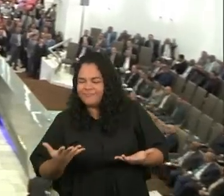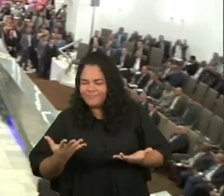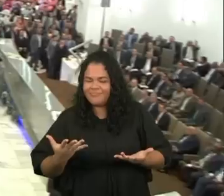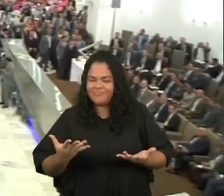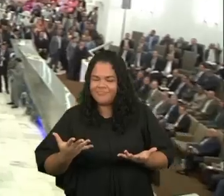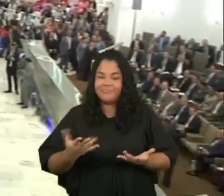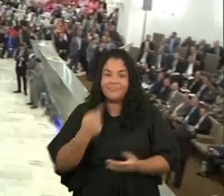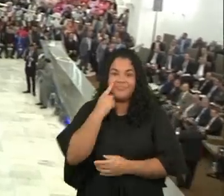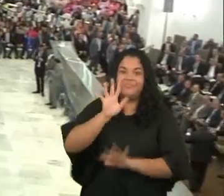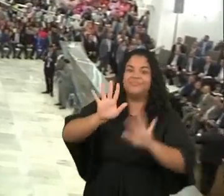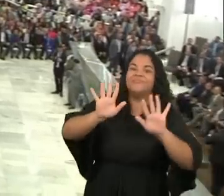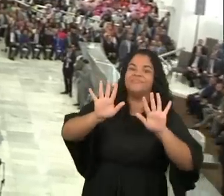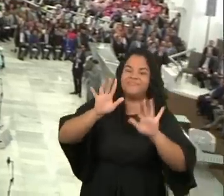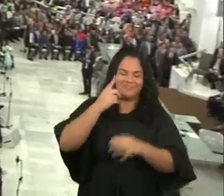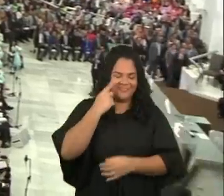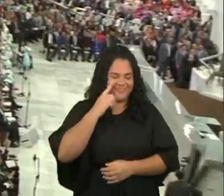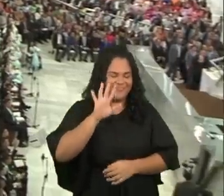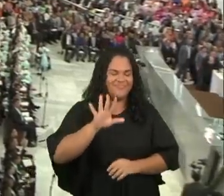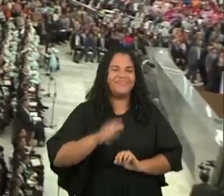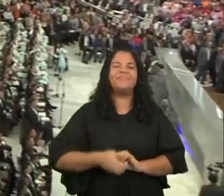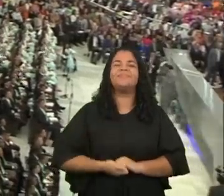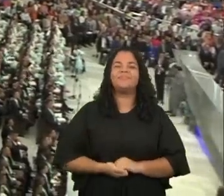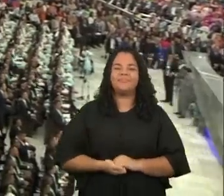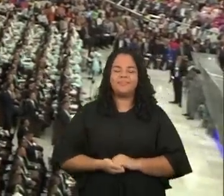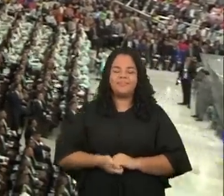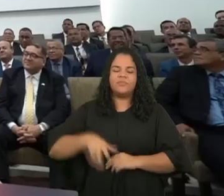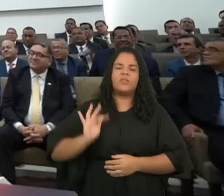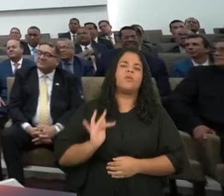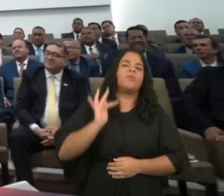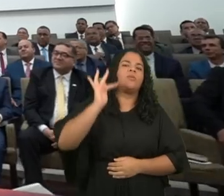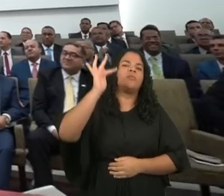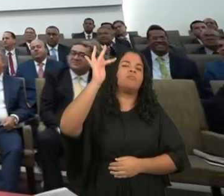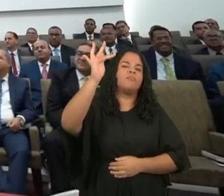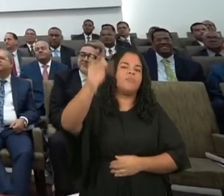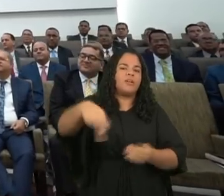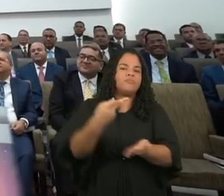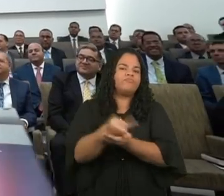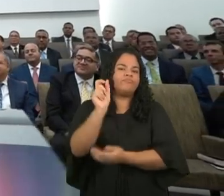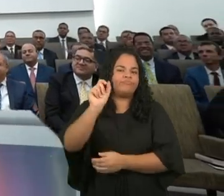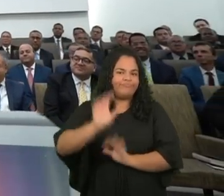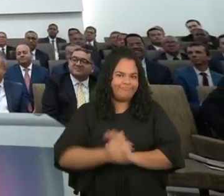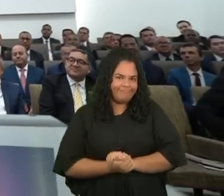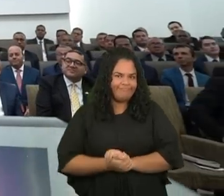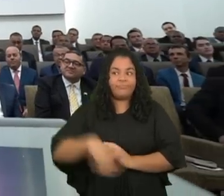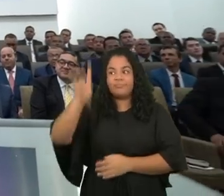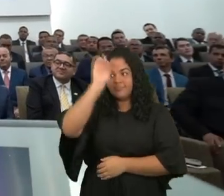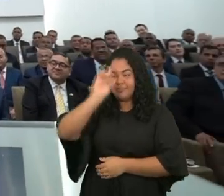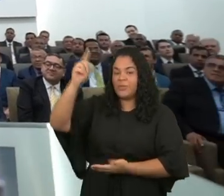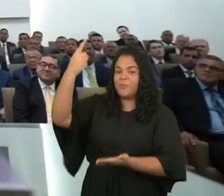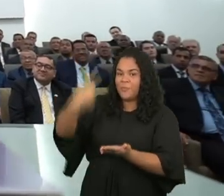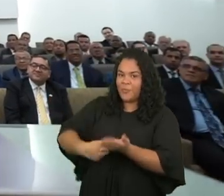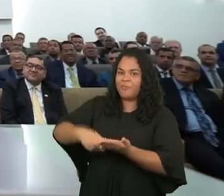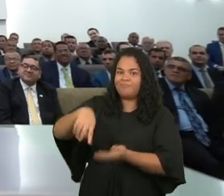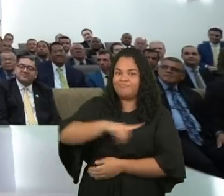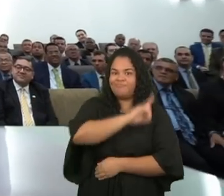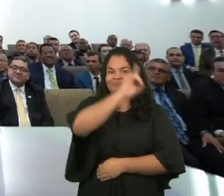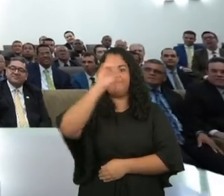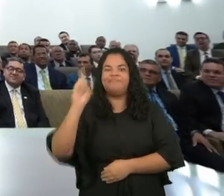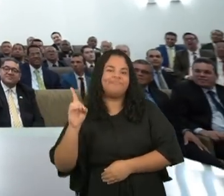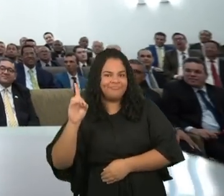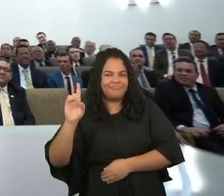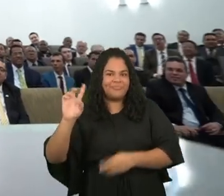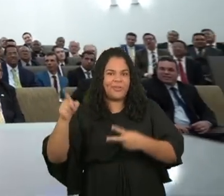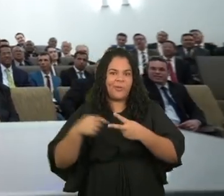Segura aí a imagem. Mas tem uma coisa. Um dia, que diz a Bíblia que está marcado o dia, a hora, o mês e o